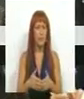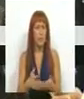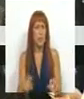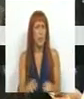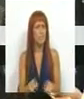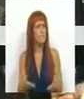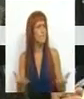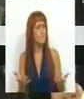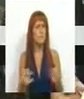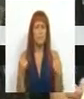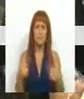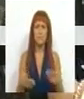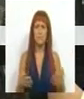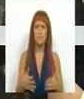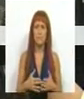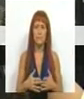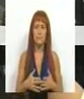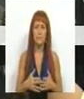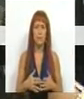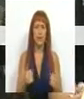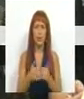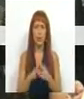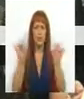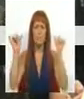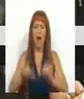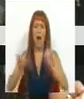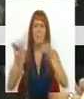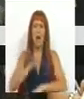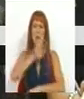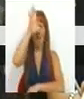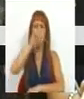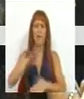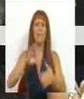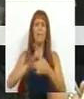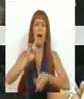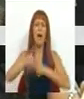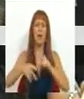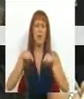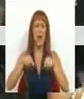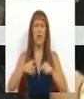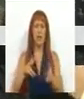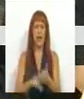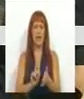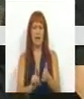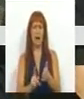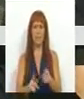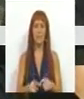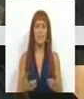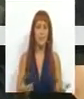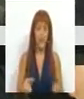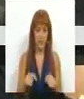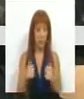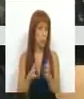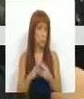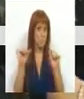faz com que esteja tudo a correr mal ao Sr. Ministro no que diz respeito a esta realidade. E